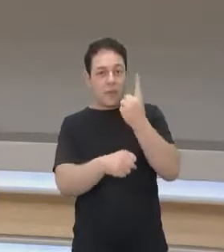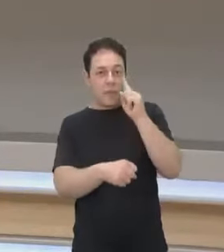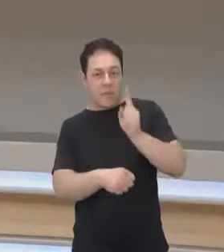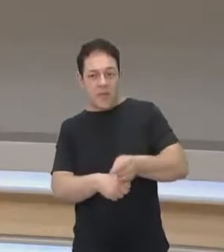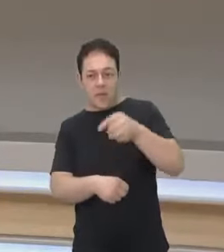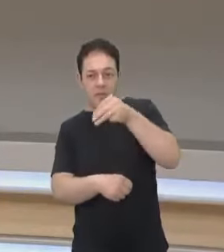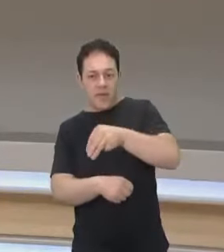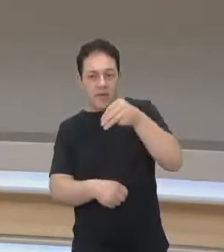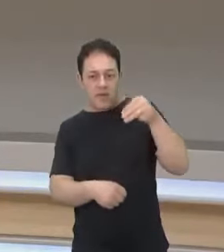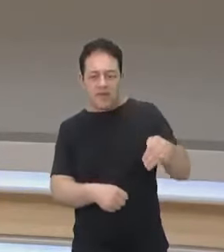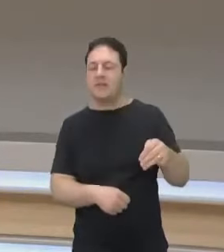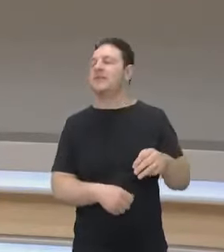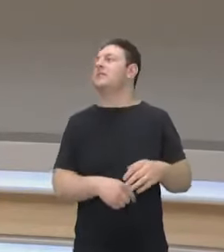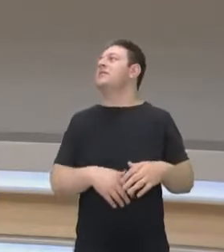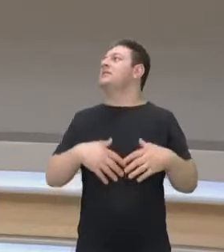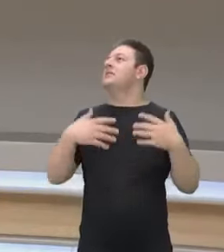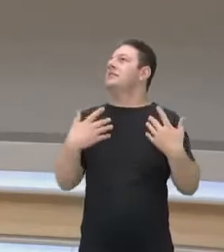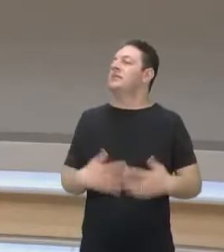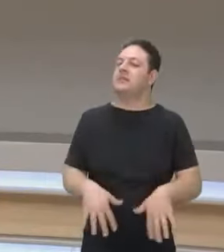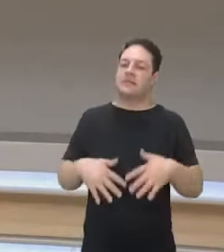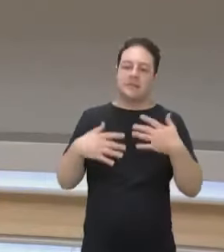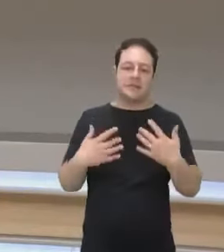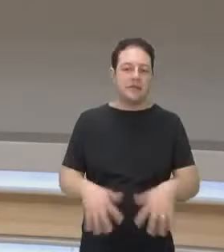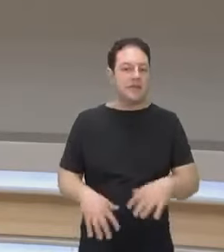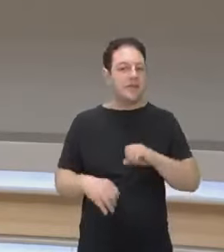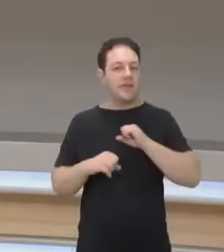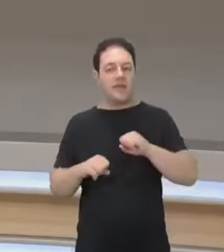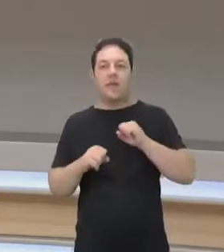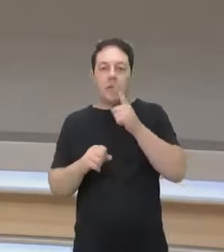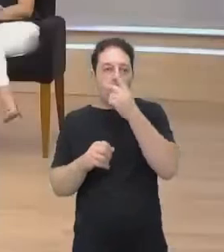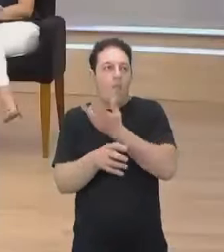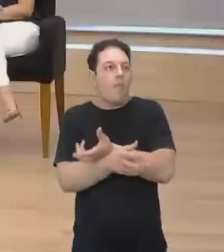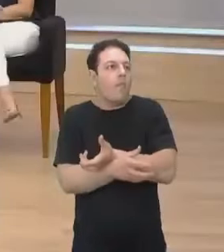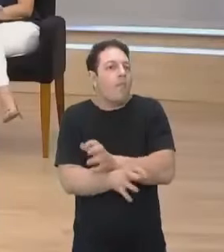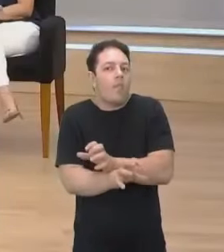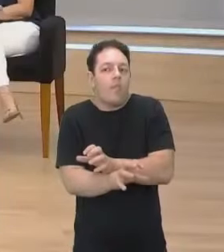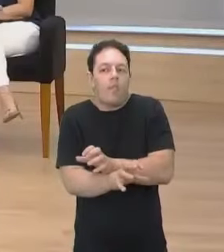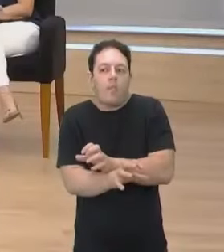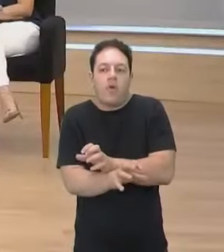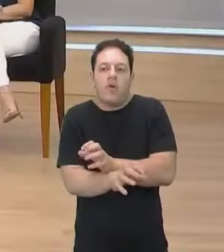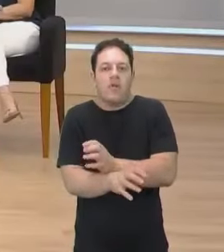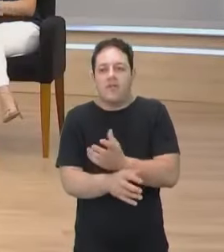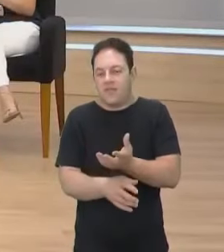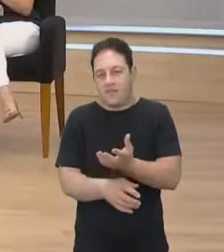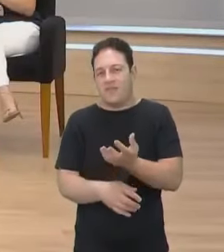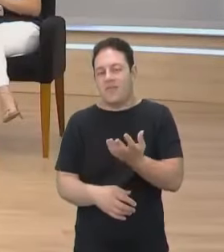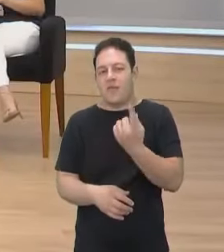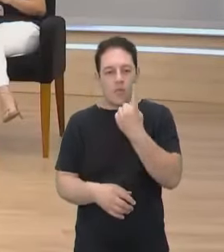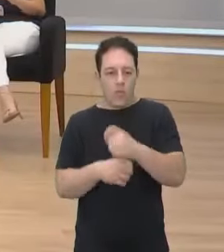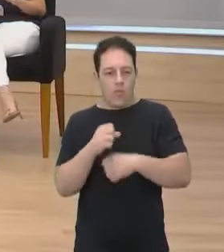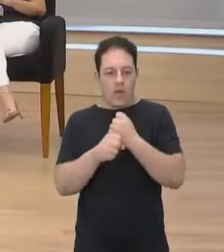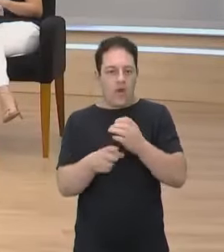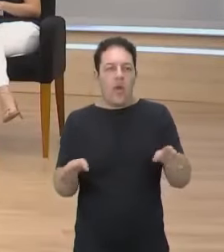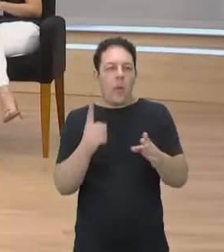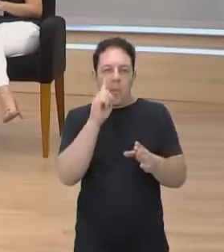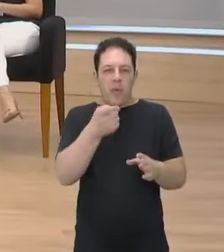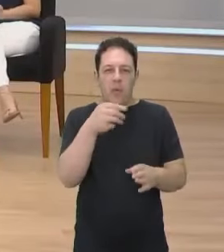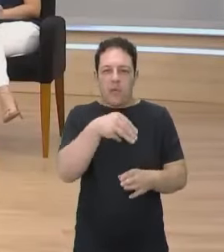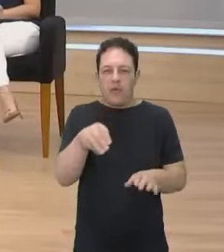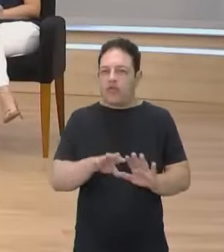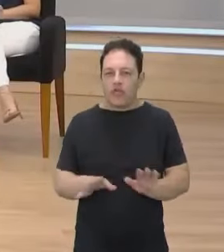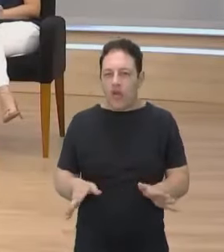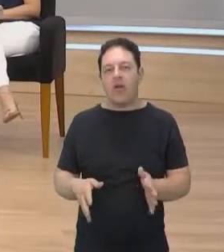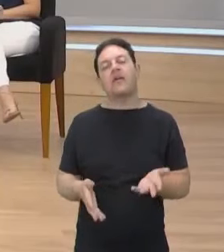num período de estiagem brava. Né? Seria quase uma seca. Né? Mas é isso aí, a ideia é essa. Sempre falar,